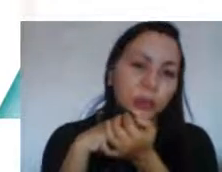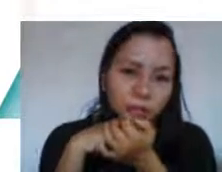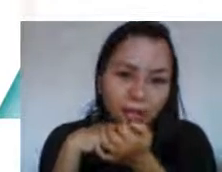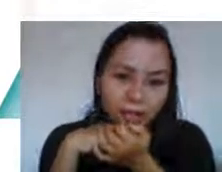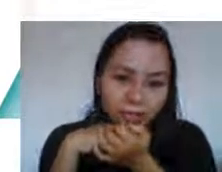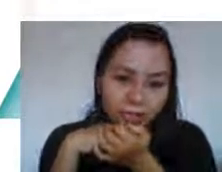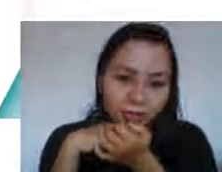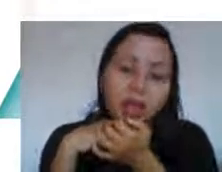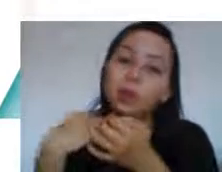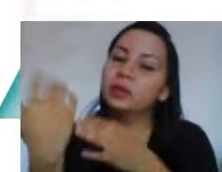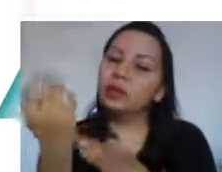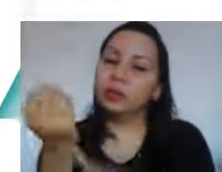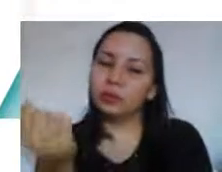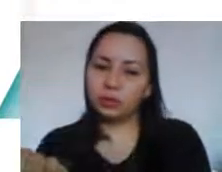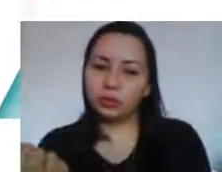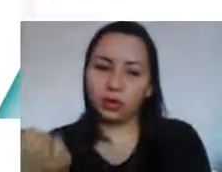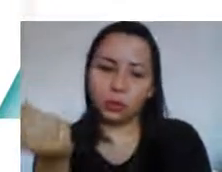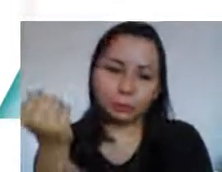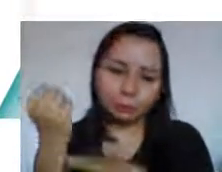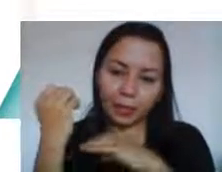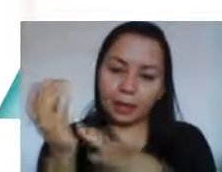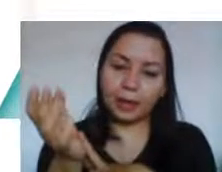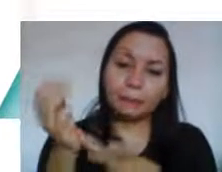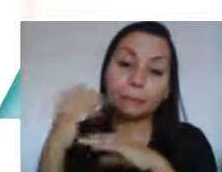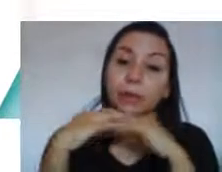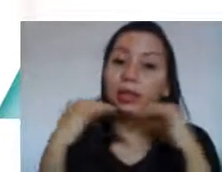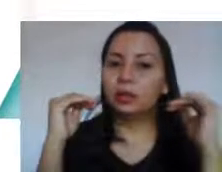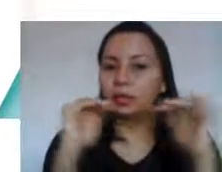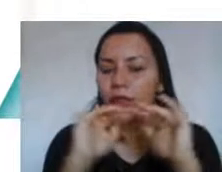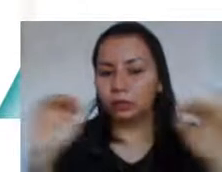deposita nutrientes, quando ele acontece de forma